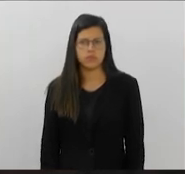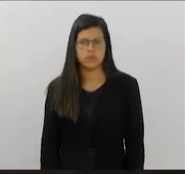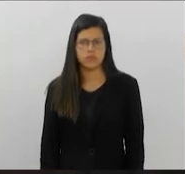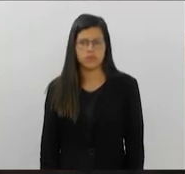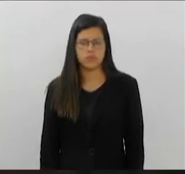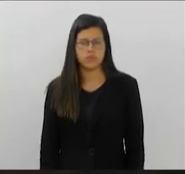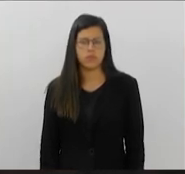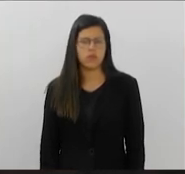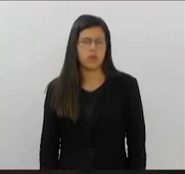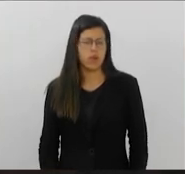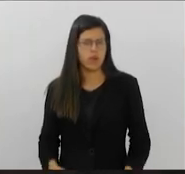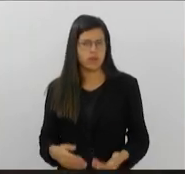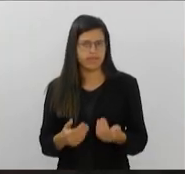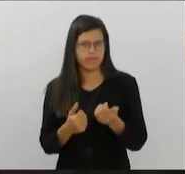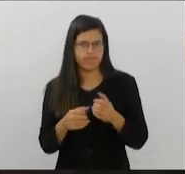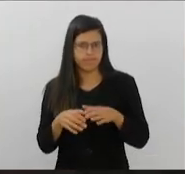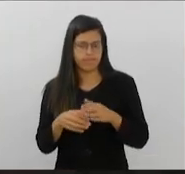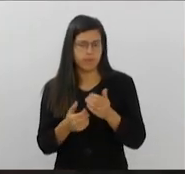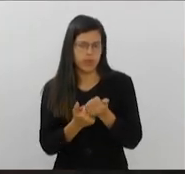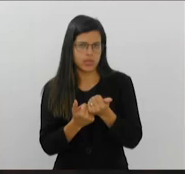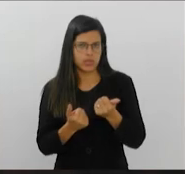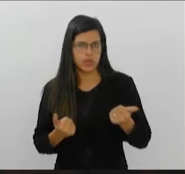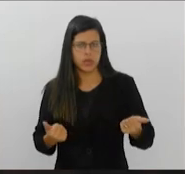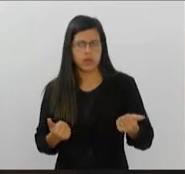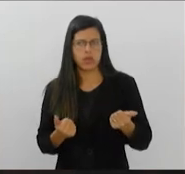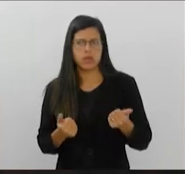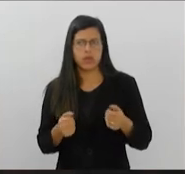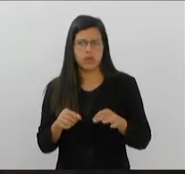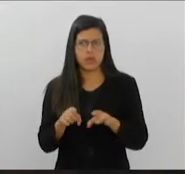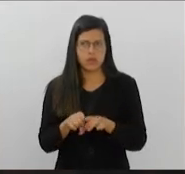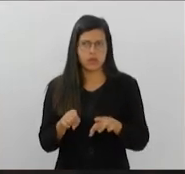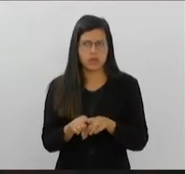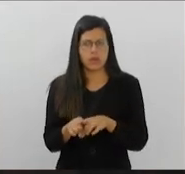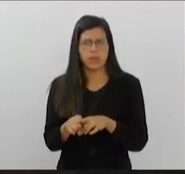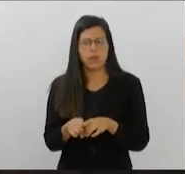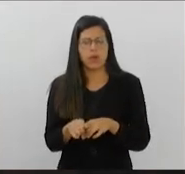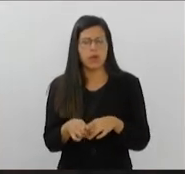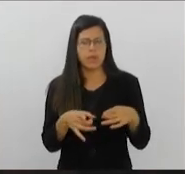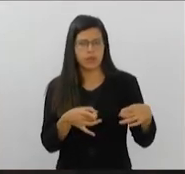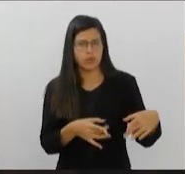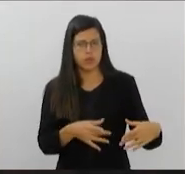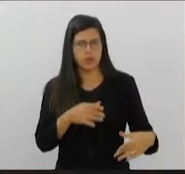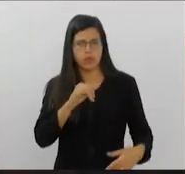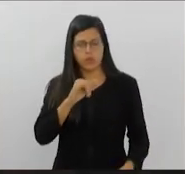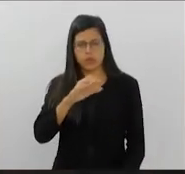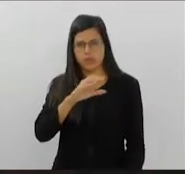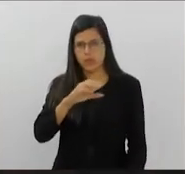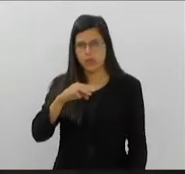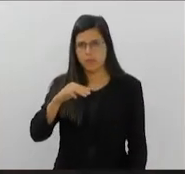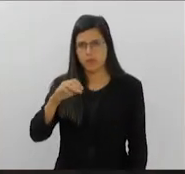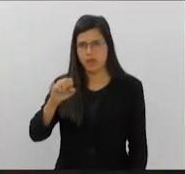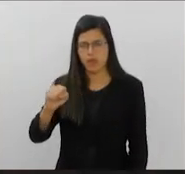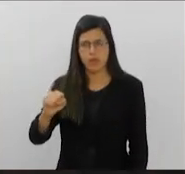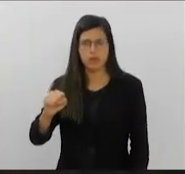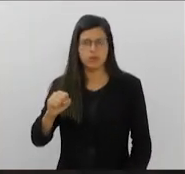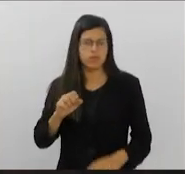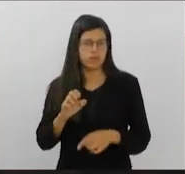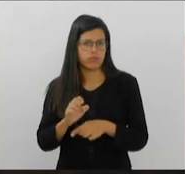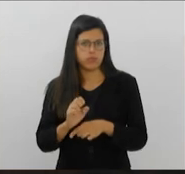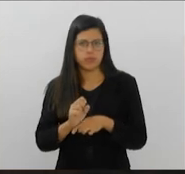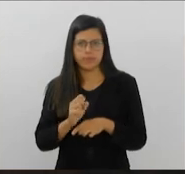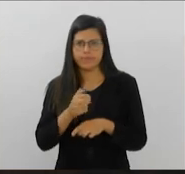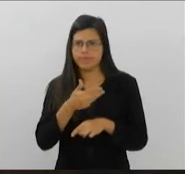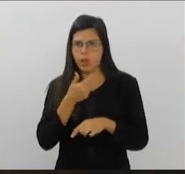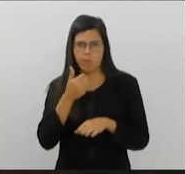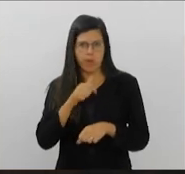com incentivos fiscais de renúncia do ICMS. O Estado não está no seu melhor momento fiscal,